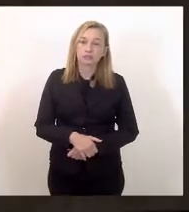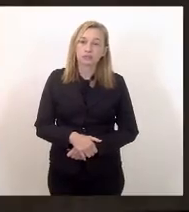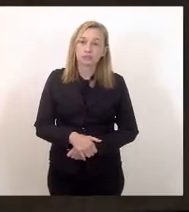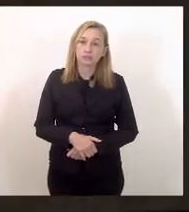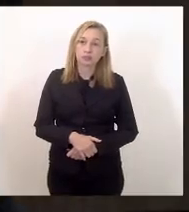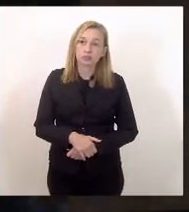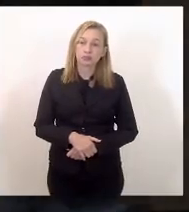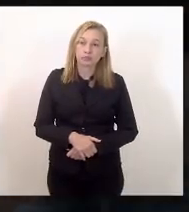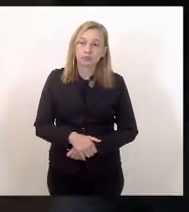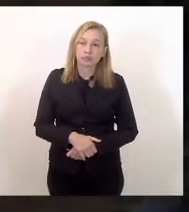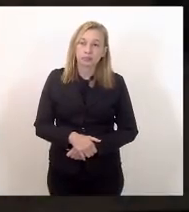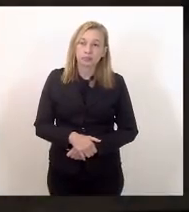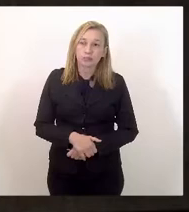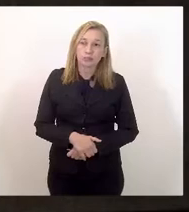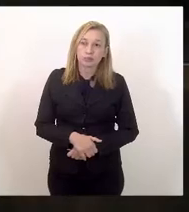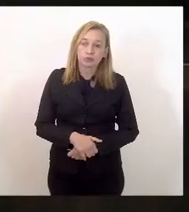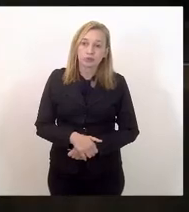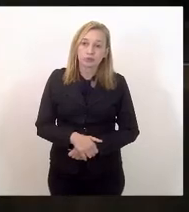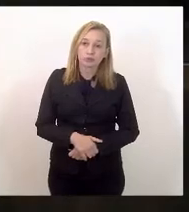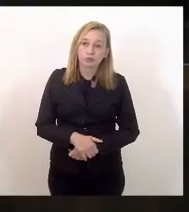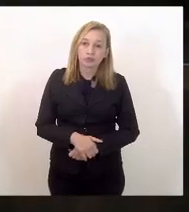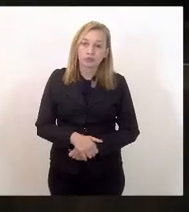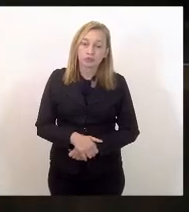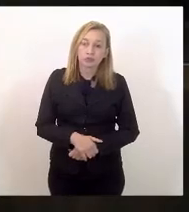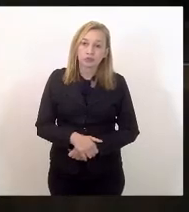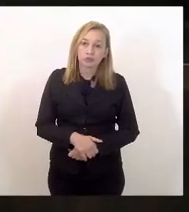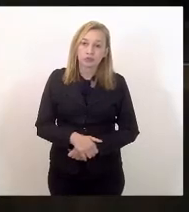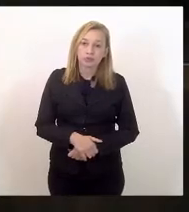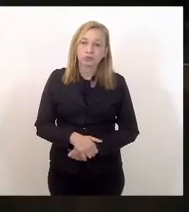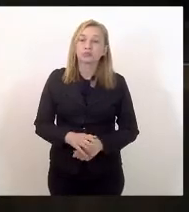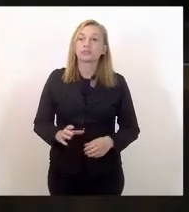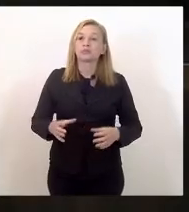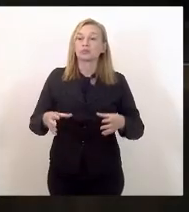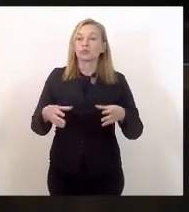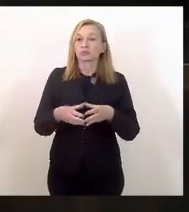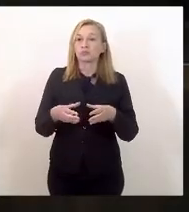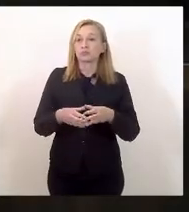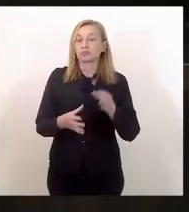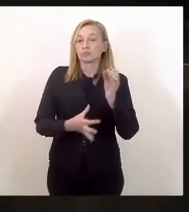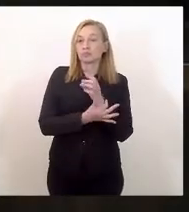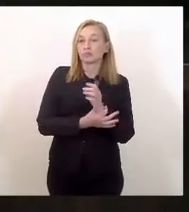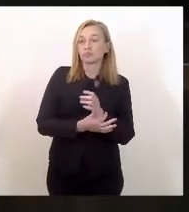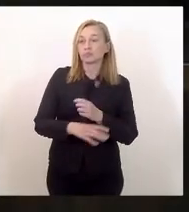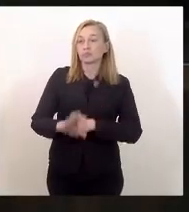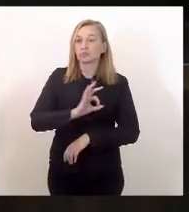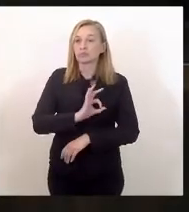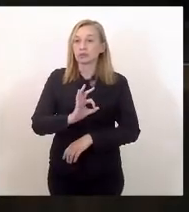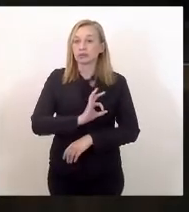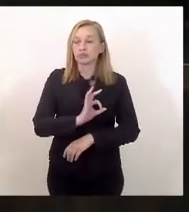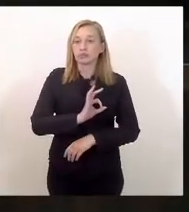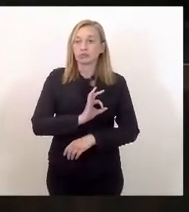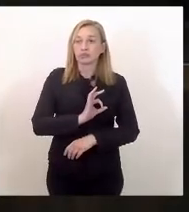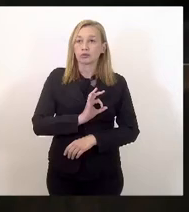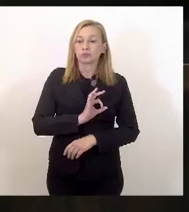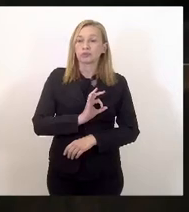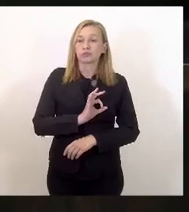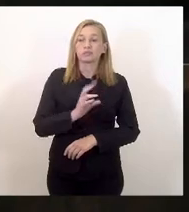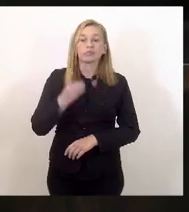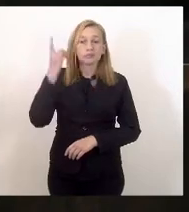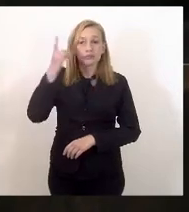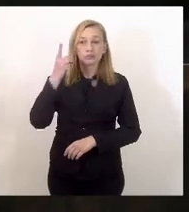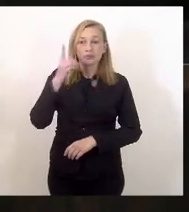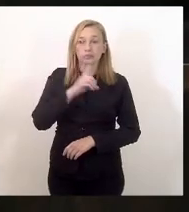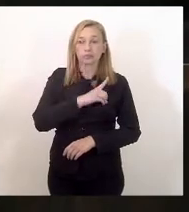Parecer favorável, acompanha o CCJ. Obrigado. Pela Comissão de Segurança Pública e Assuntos de Polícia, deputado delegado